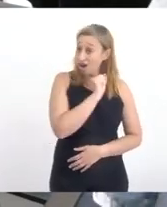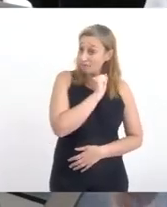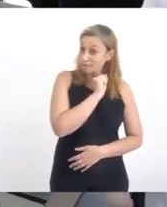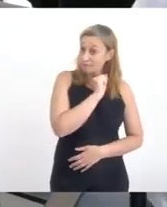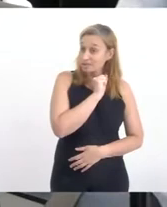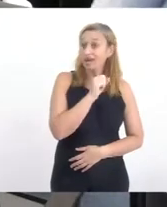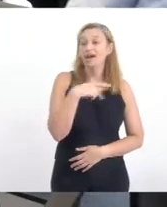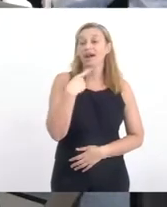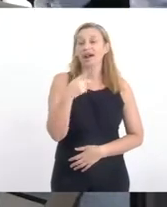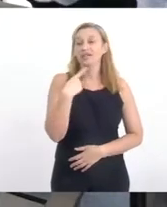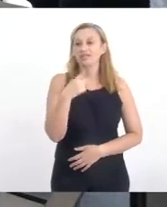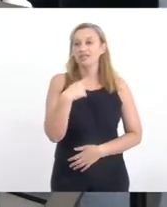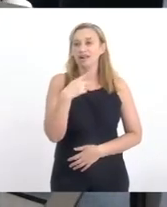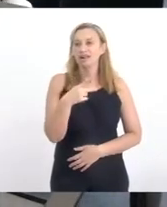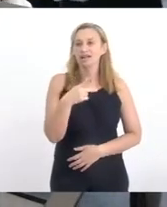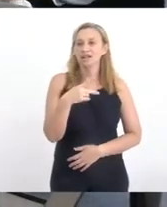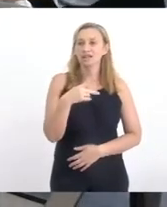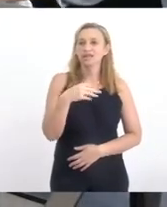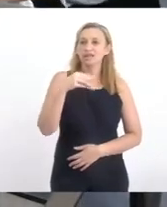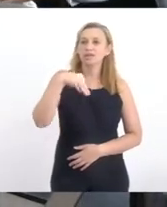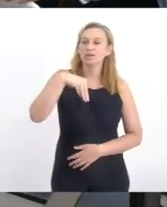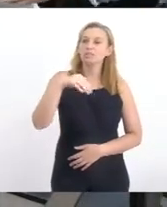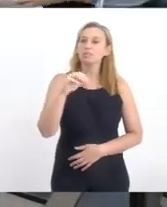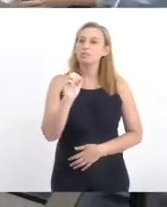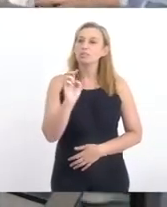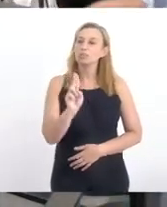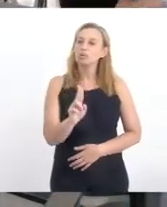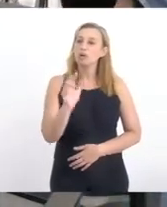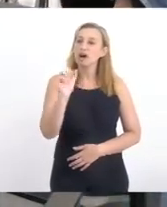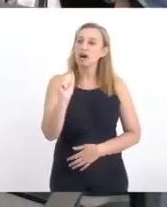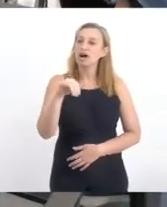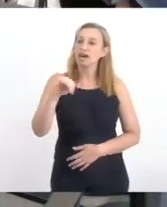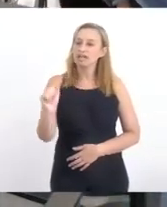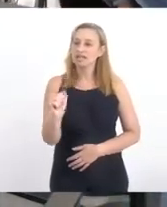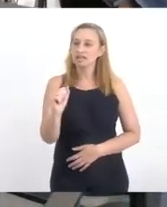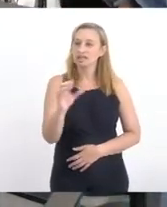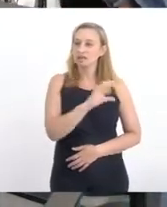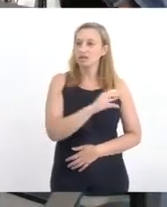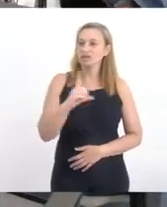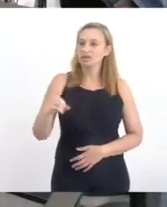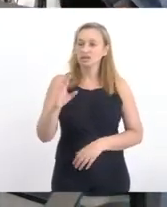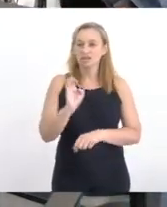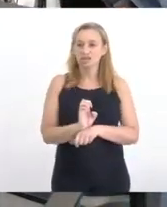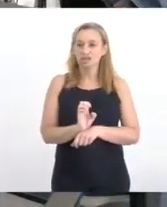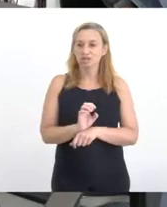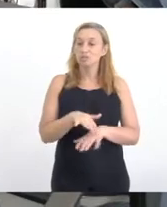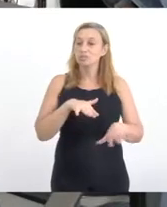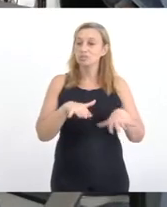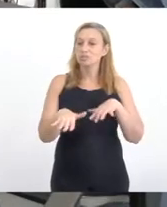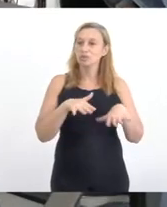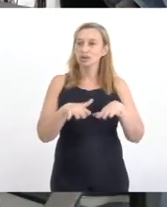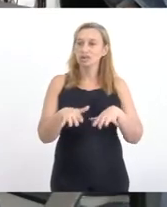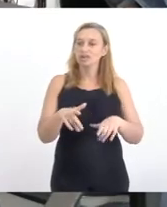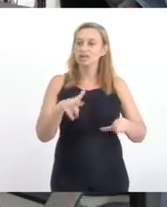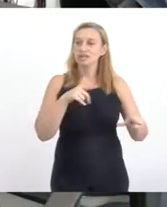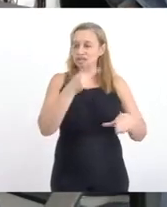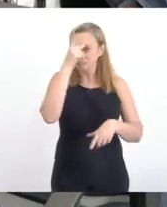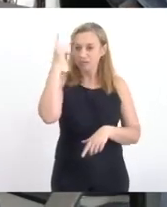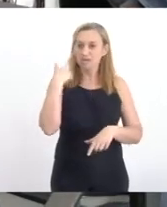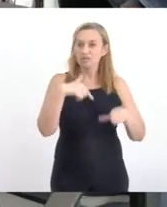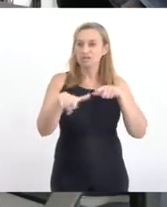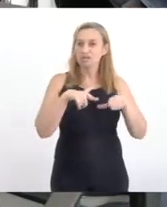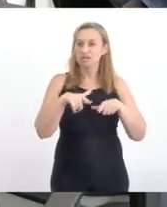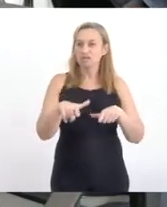a palavra aciona um Ana Carvalho coordenadora do Estado e do movimento de trabalhadores